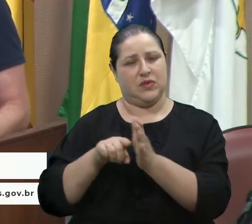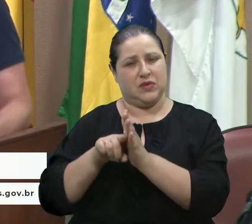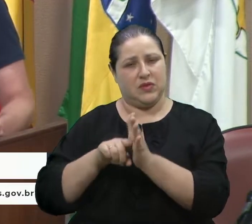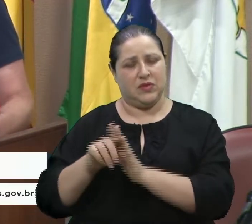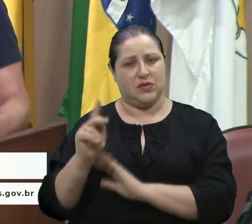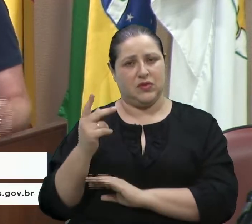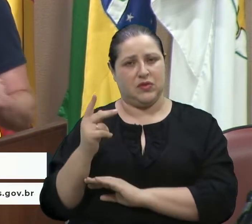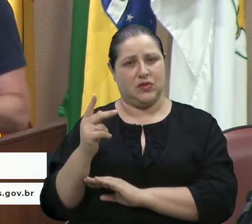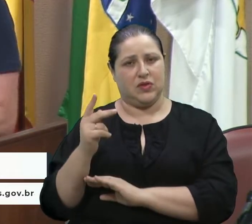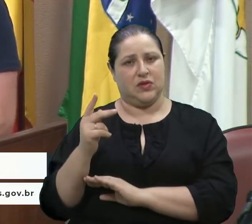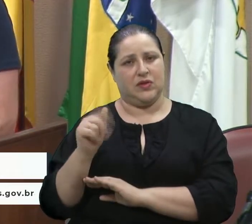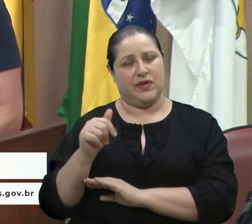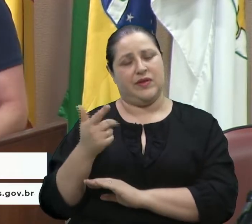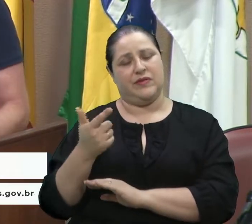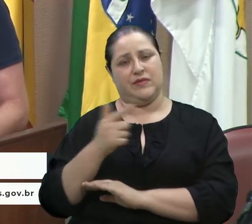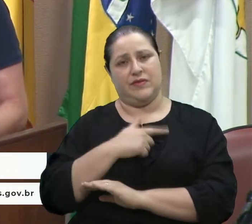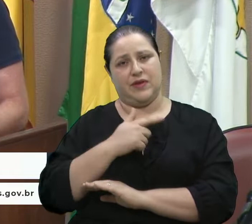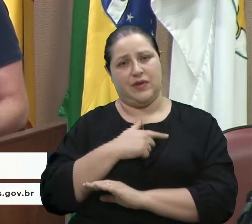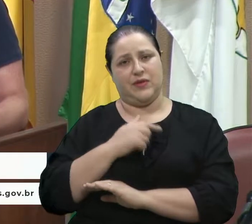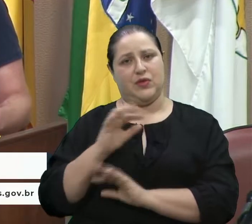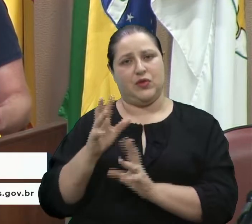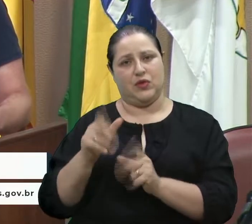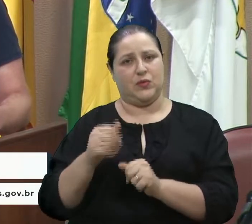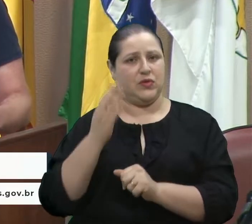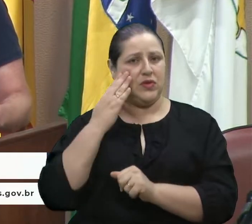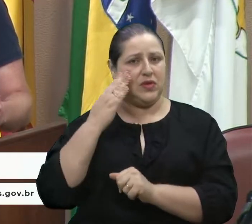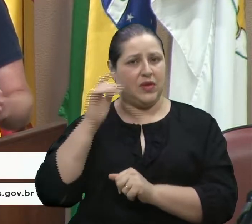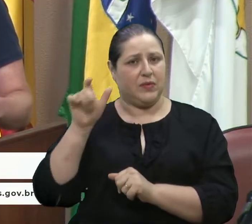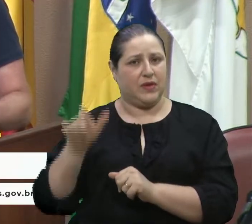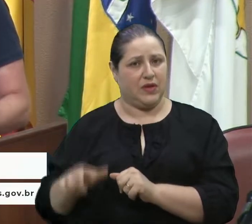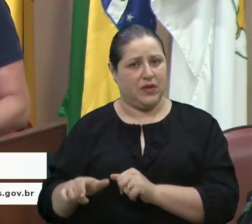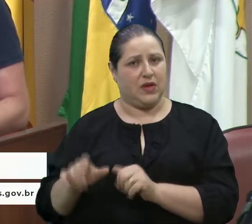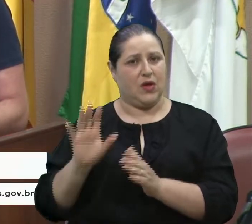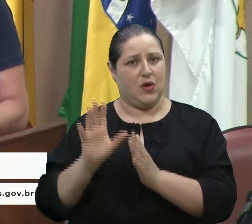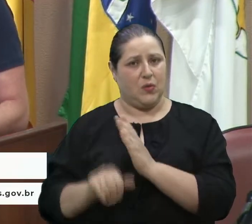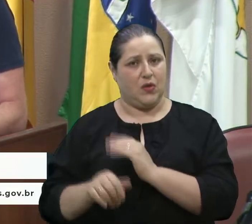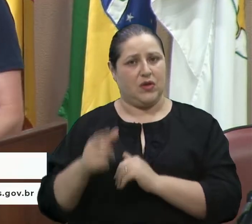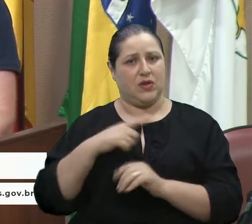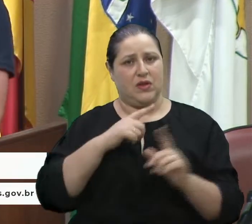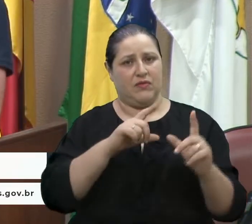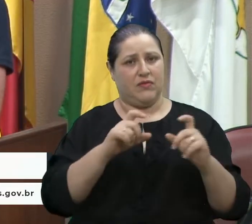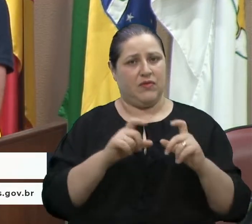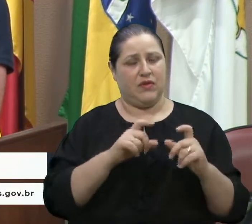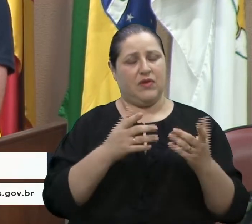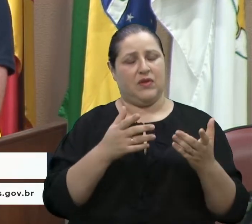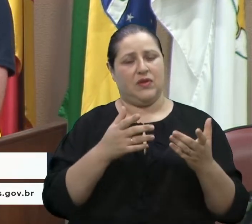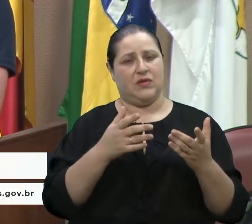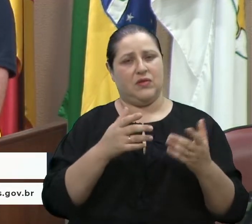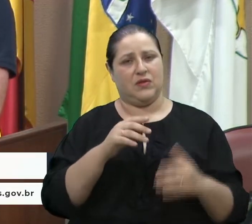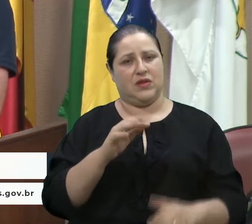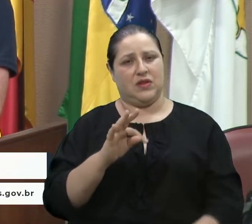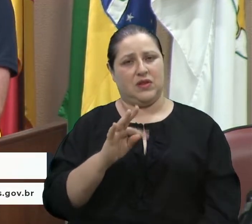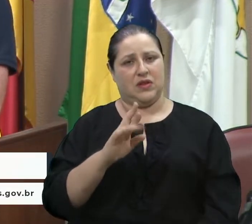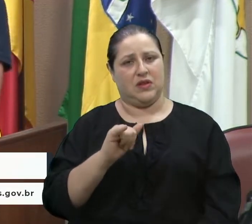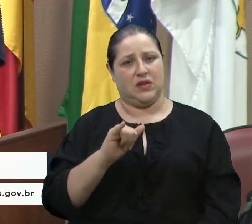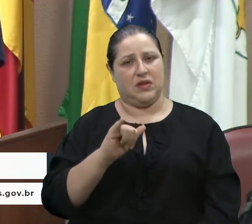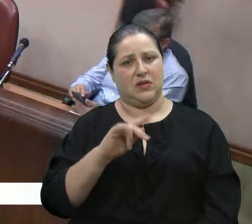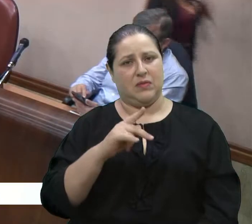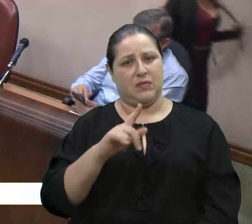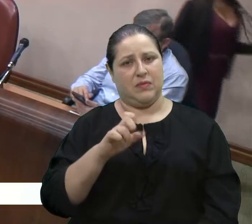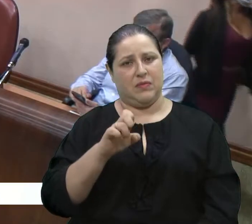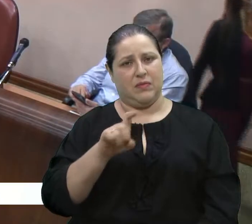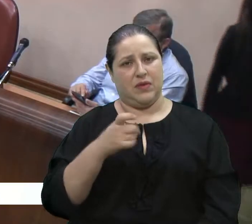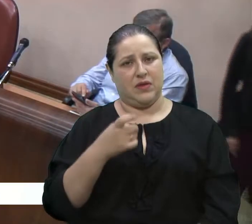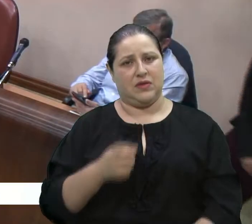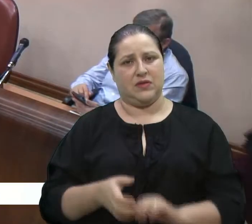roubou, tem foto no triplex, tem um monte de documentos. Uma questão de ordem, presidenta. Então, a gente tem que ter um pouco de